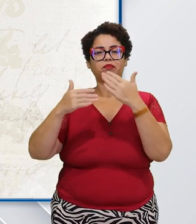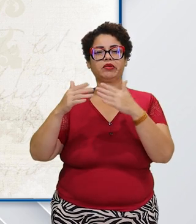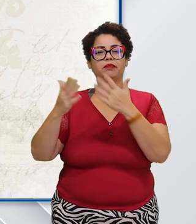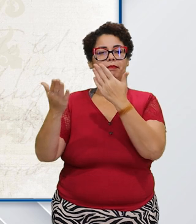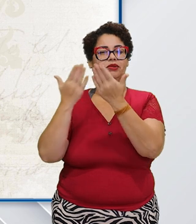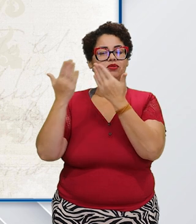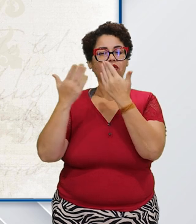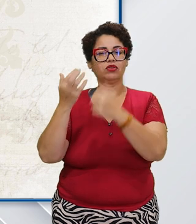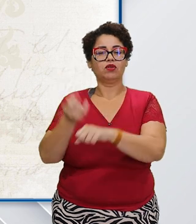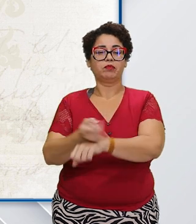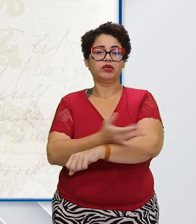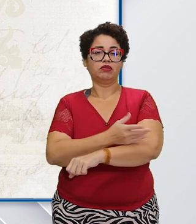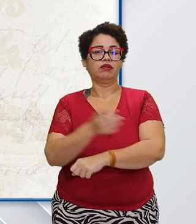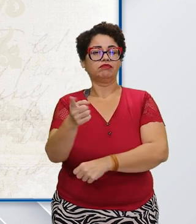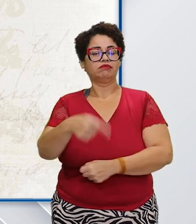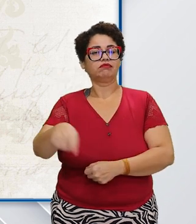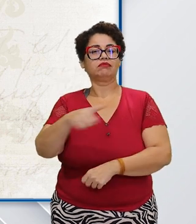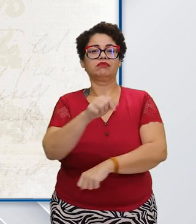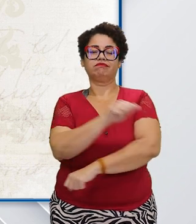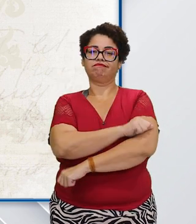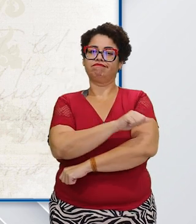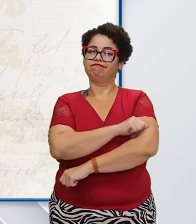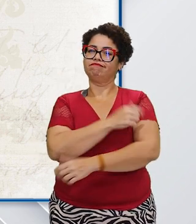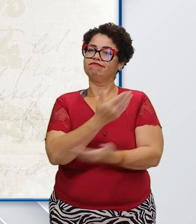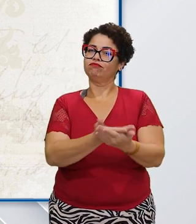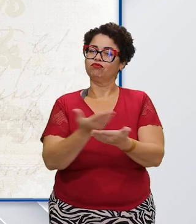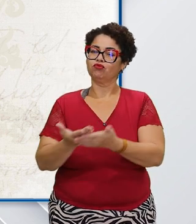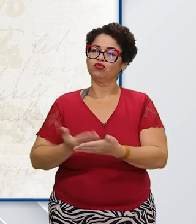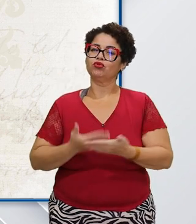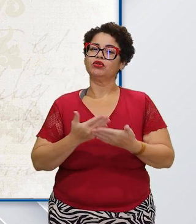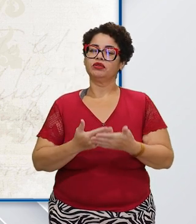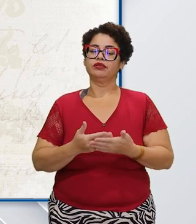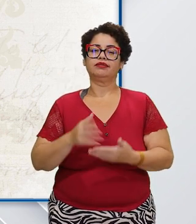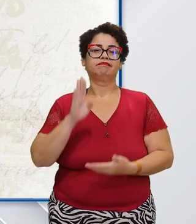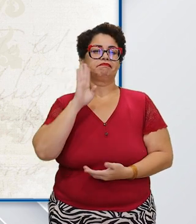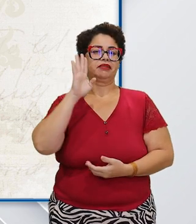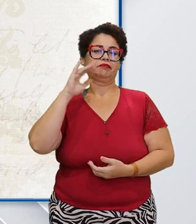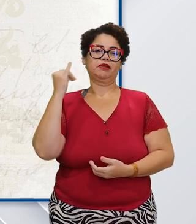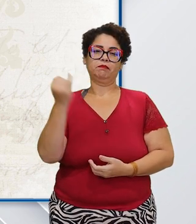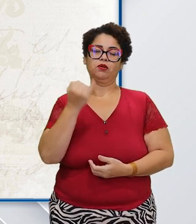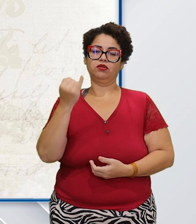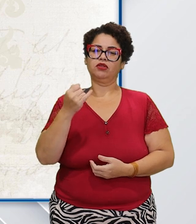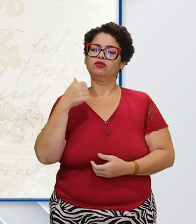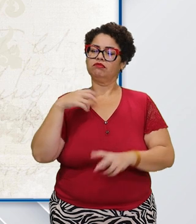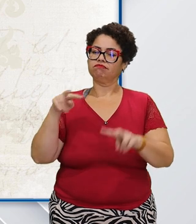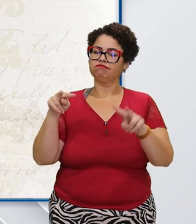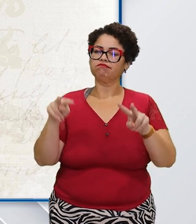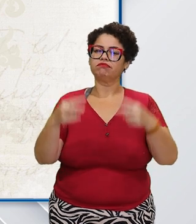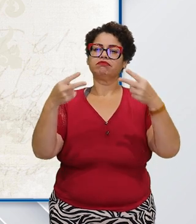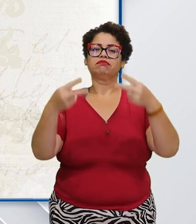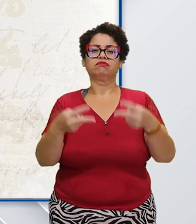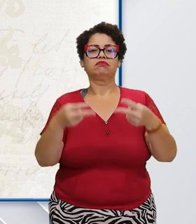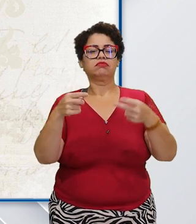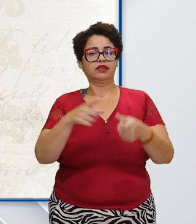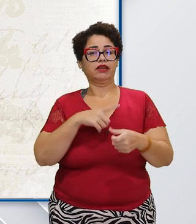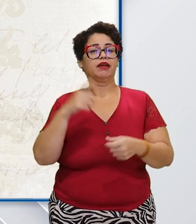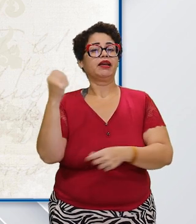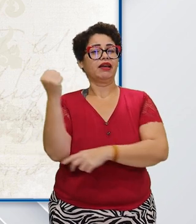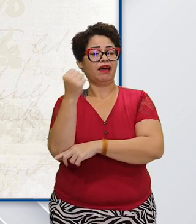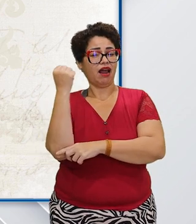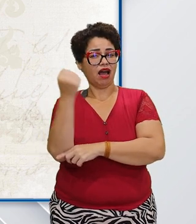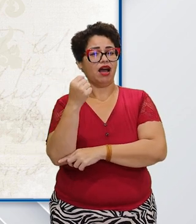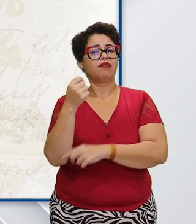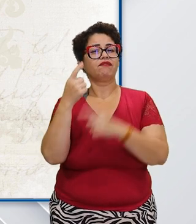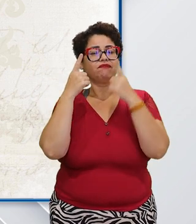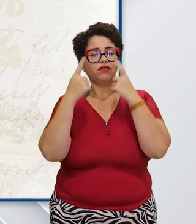psicológico e emocional dos Estudantes é imperativo que reconhe a gravidade da violência escolar e